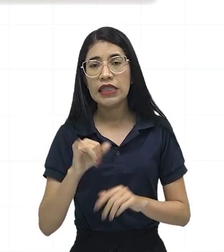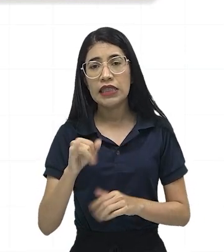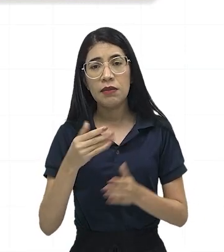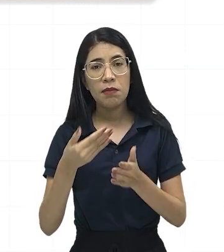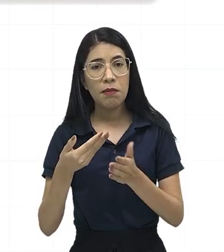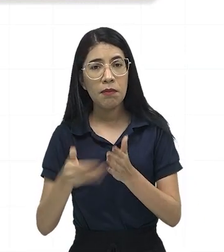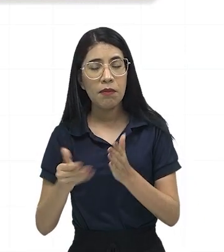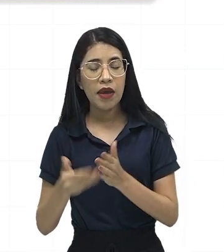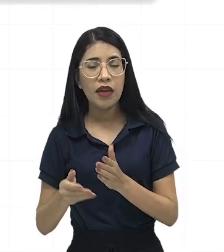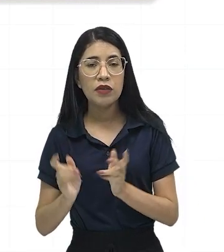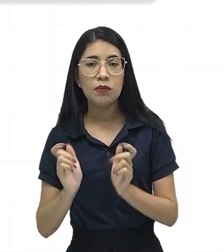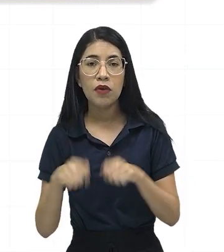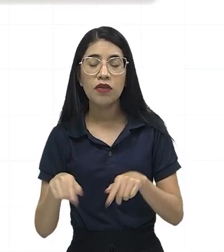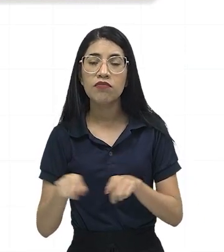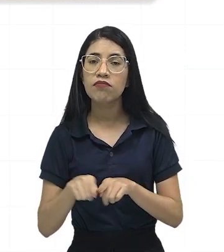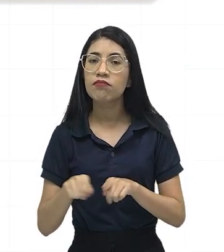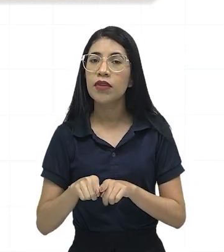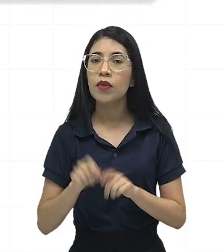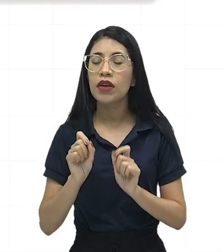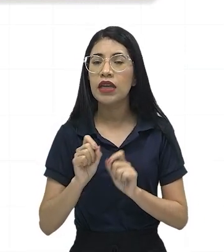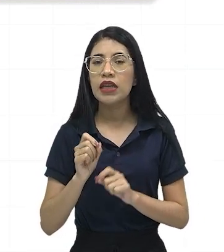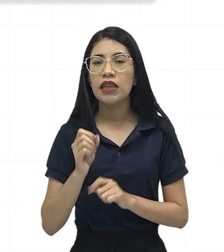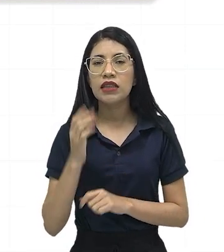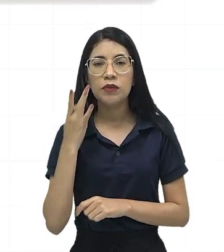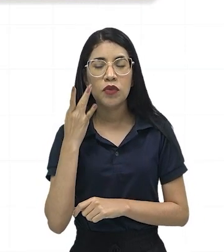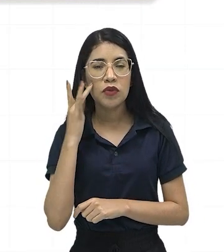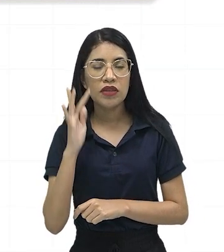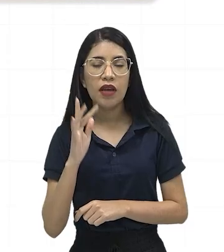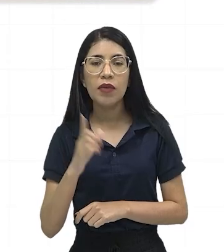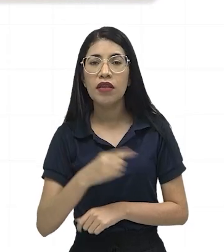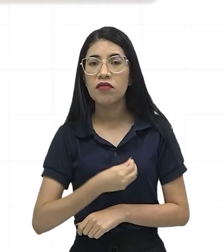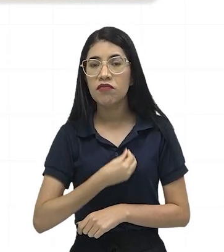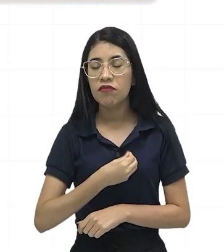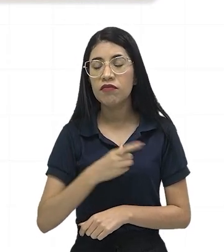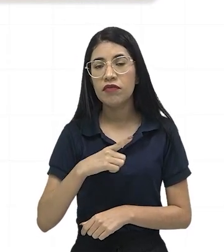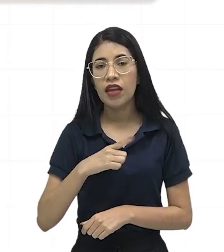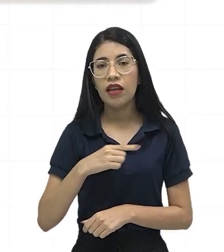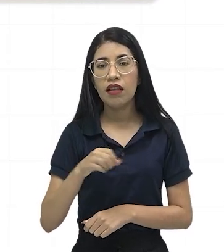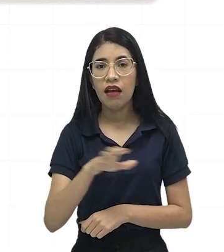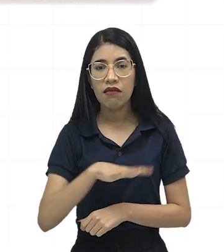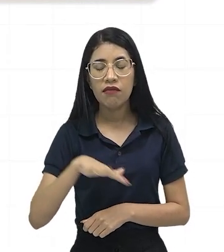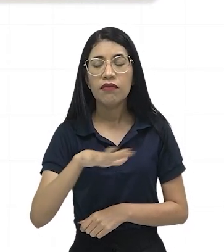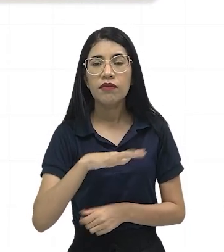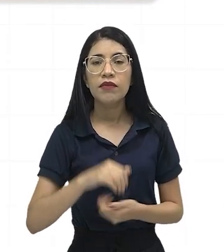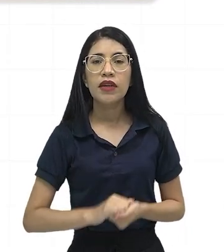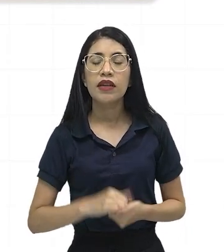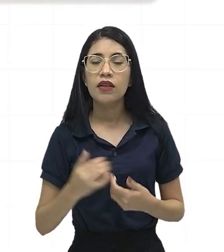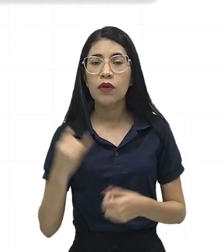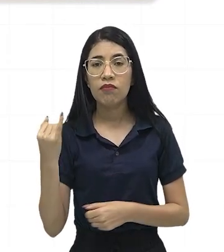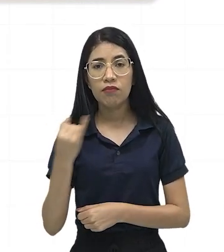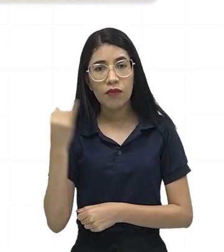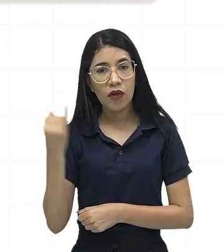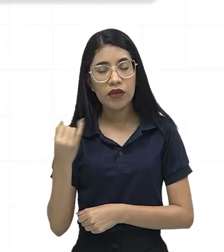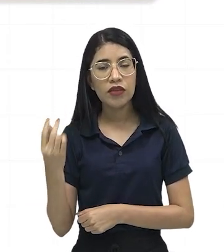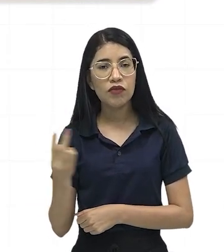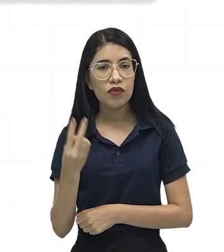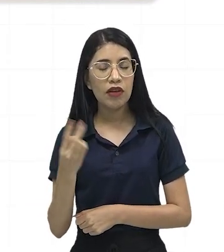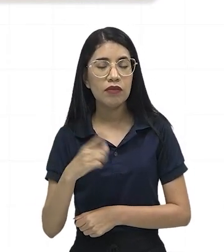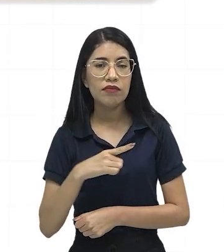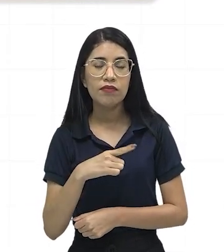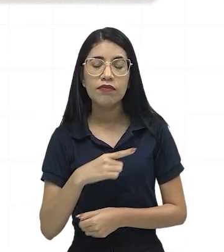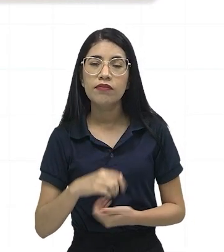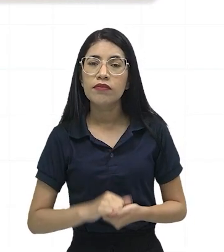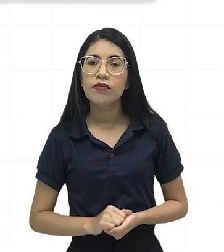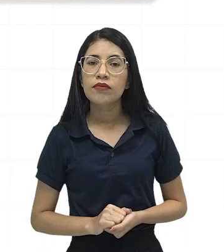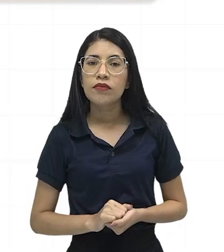perder coisas que a gente nem chegou a conhecer, certo? Então, é algo muito precioso, muito valioso,